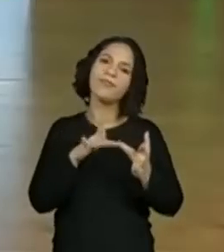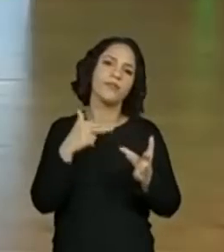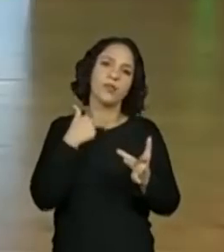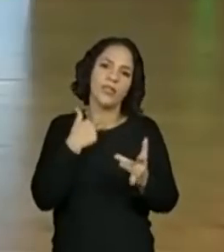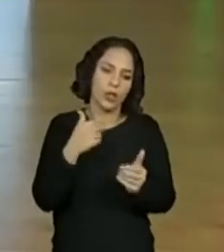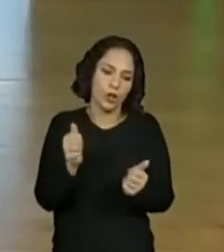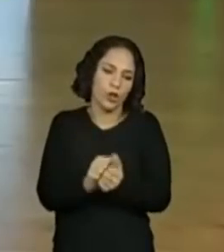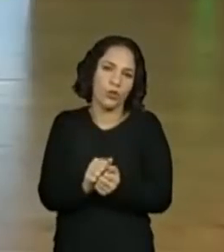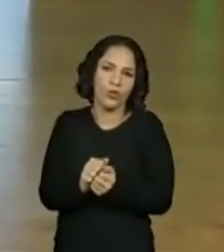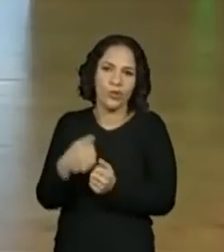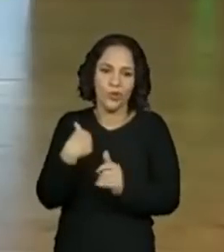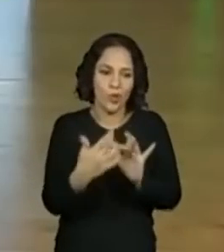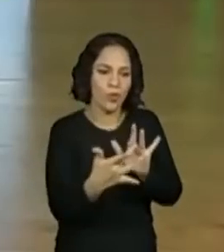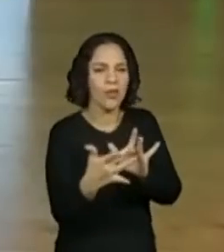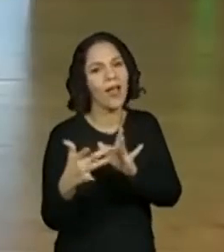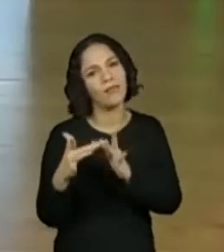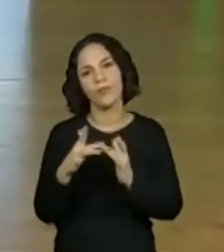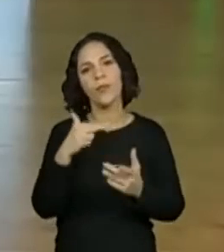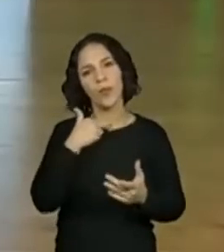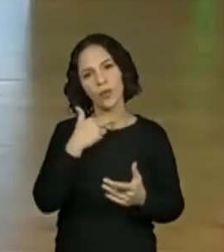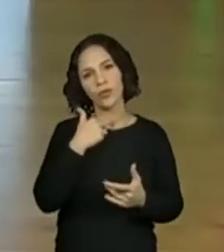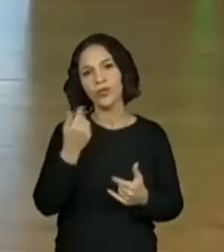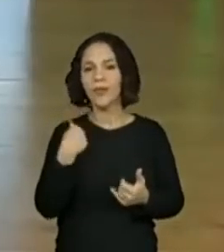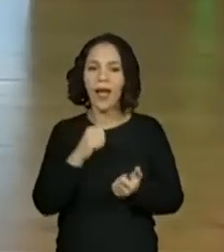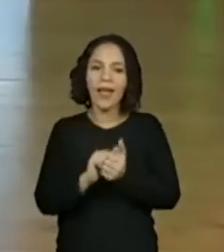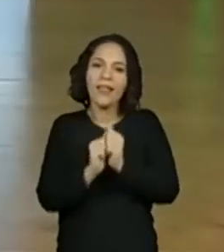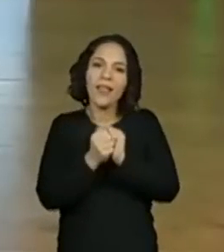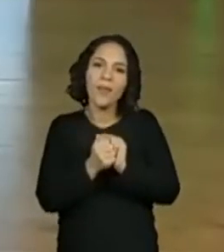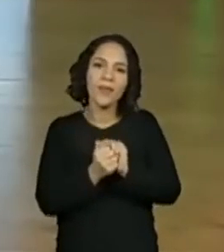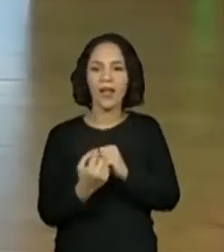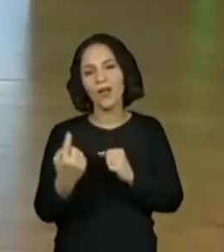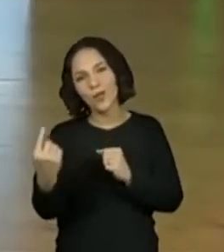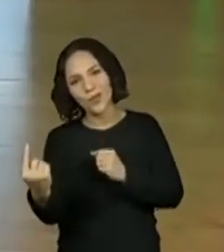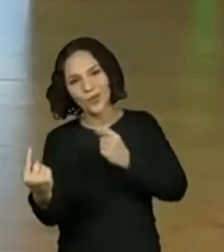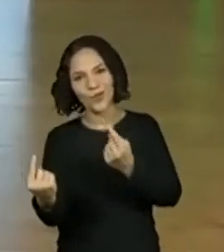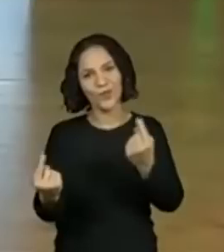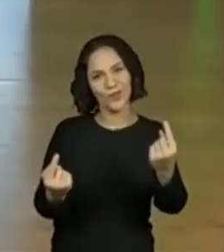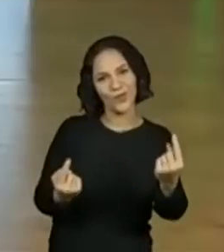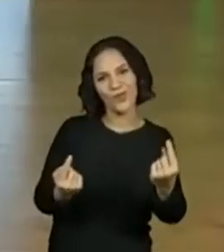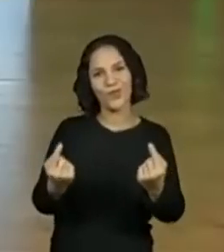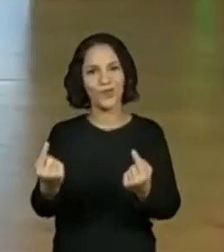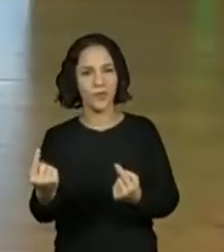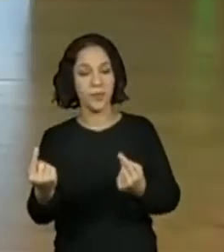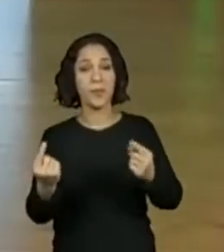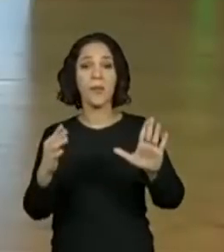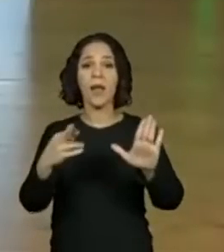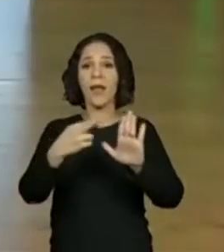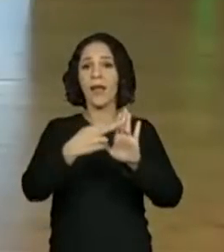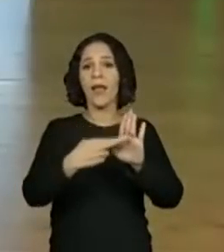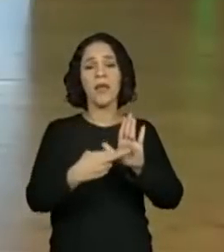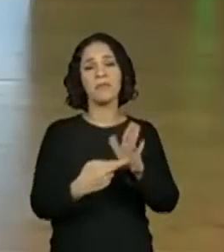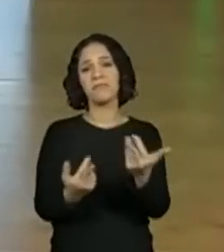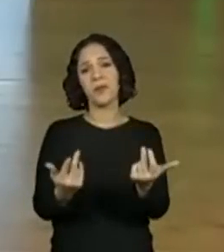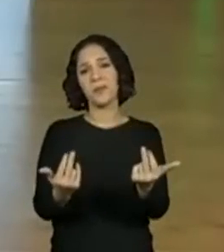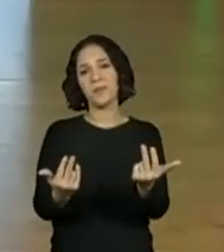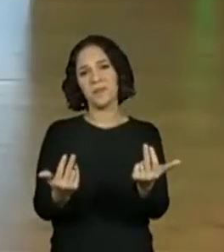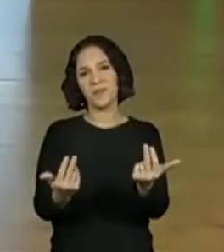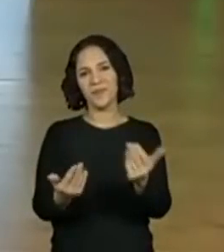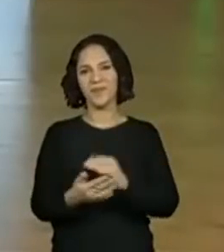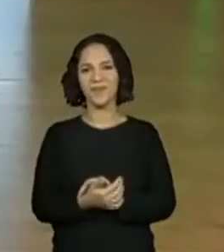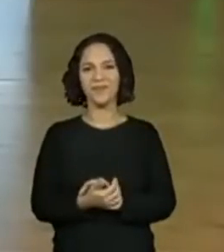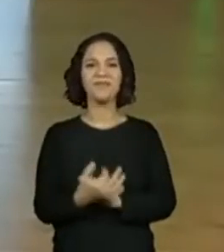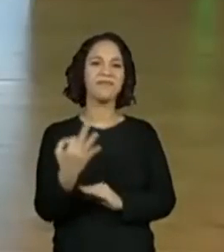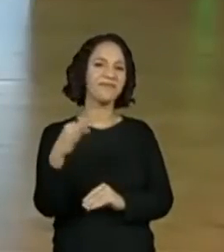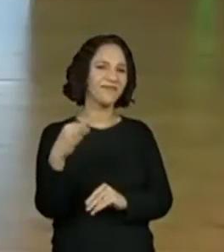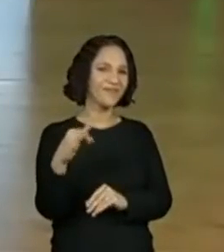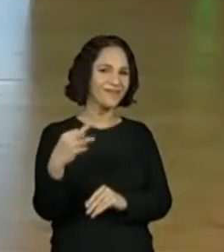muito contato sim, com o outro. Verdade. Então a gente adaptou de uma maneira que não tivesse o contato. Isso. Mas a regra é basicamente a mesma, né, do jogo.